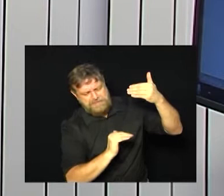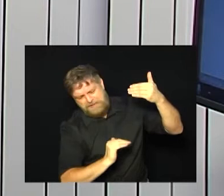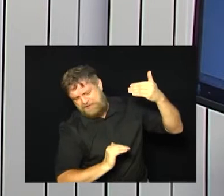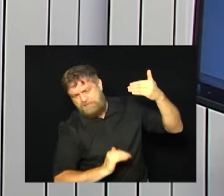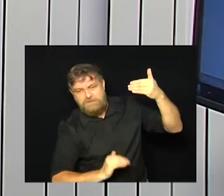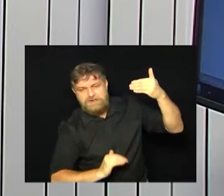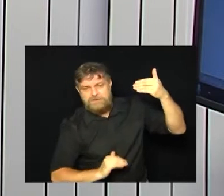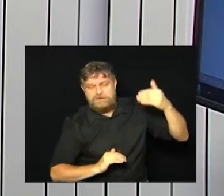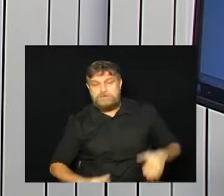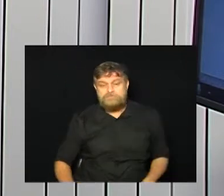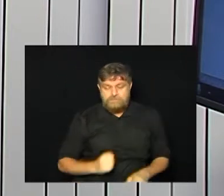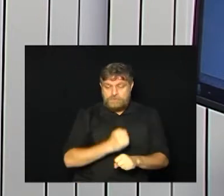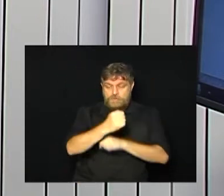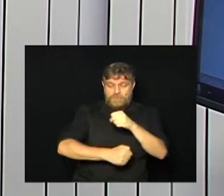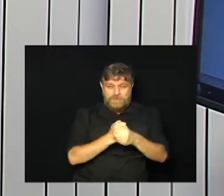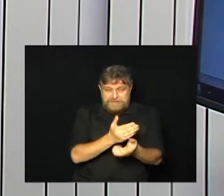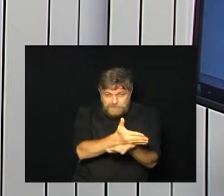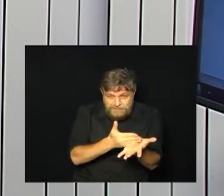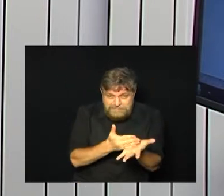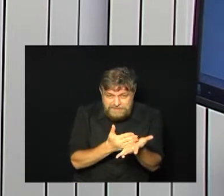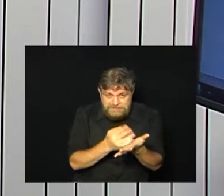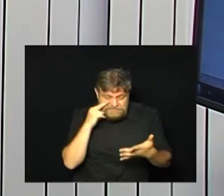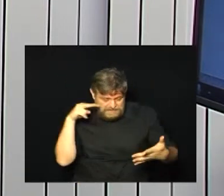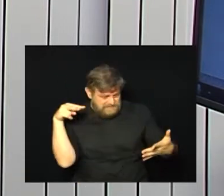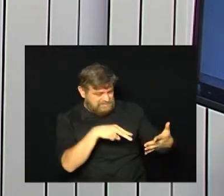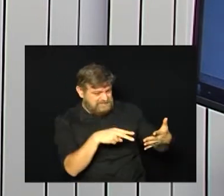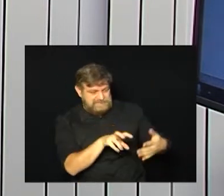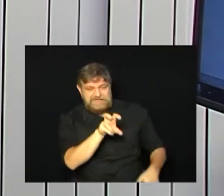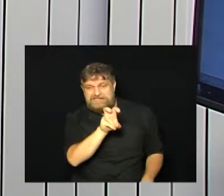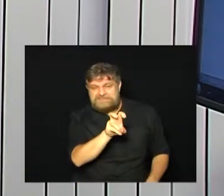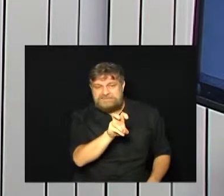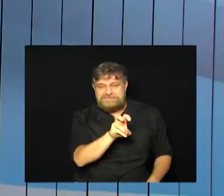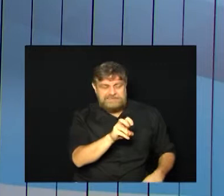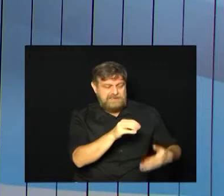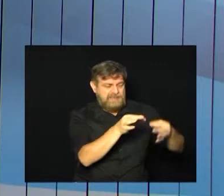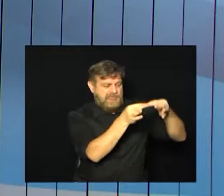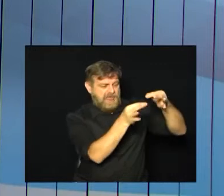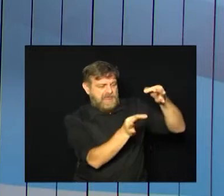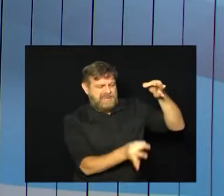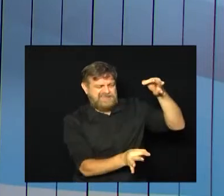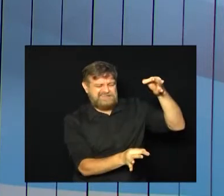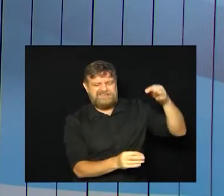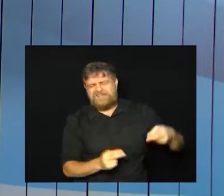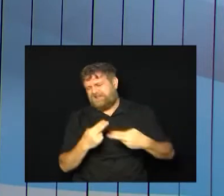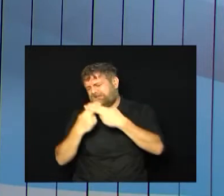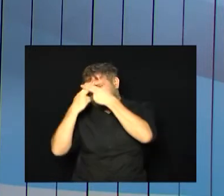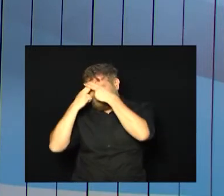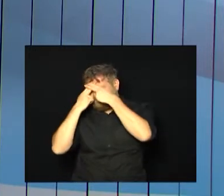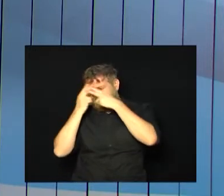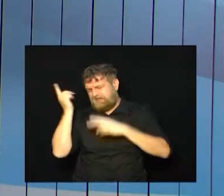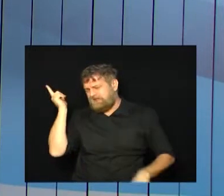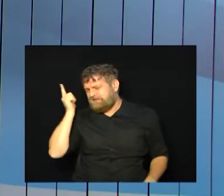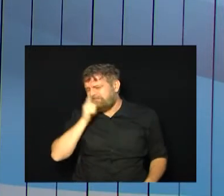a hora que chega no meio do ano, se você pegar tudo que você fez 5 listas. Aí você se decepciona e fala, não vou conseguir chegar